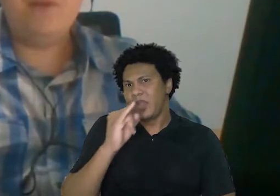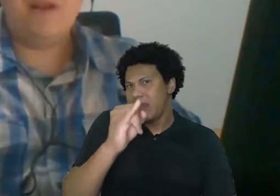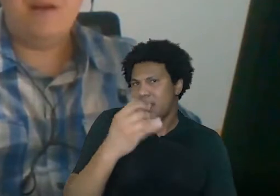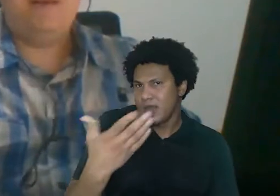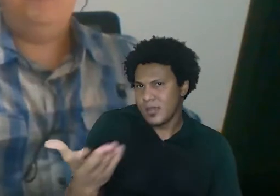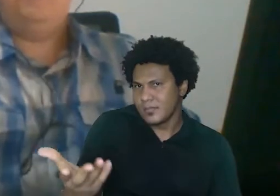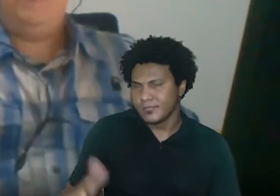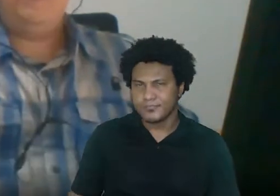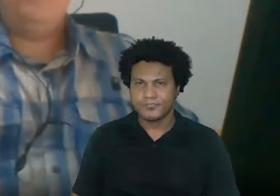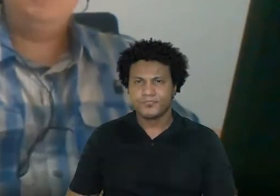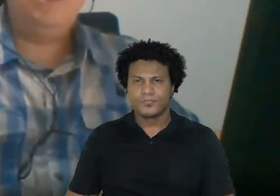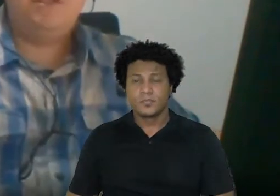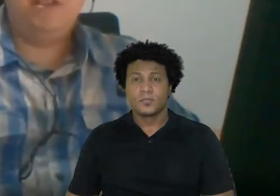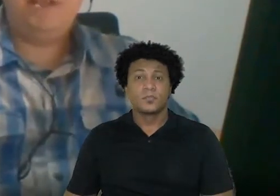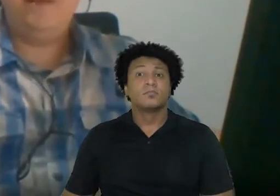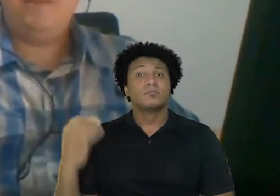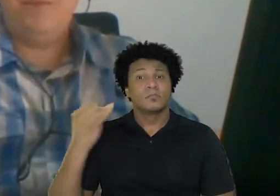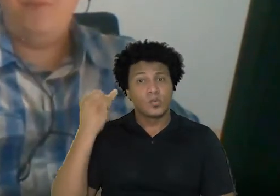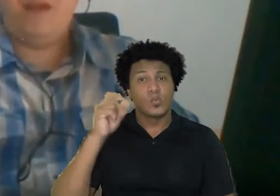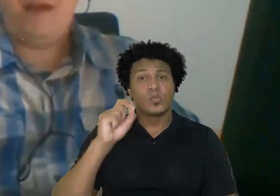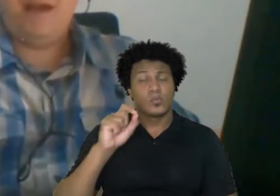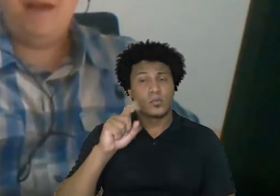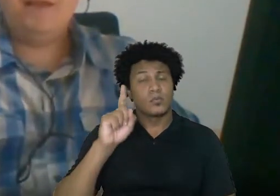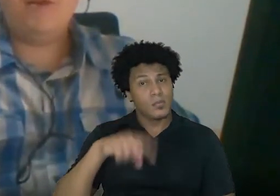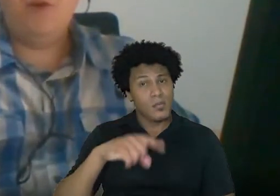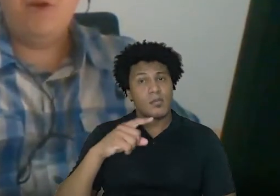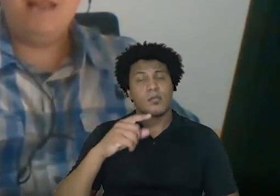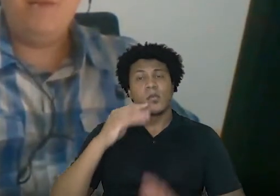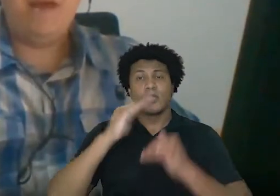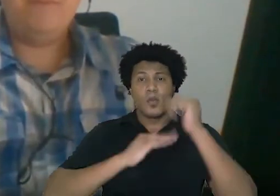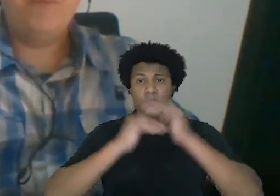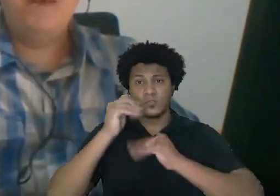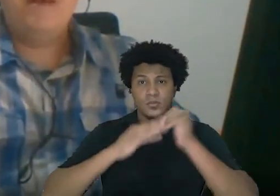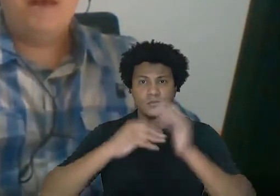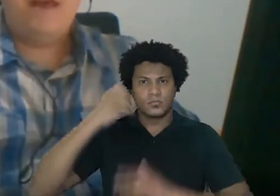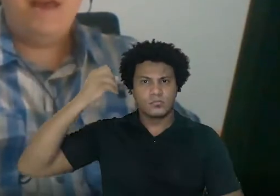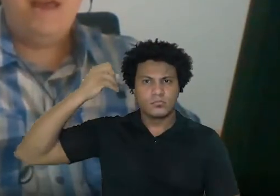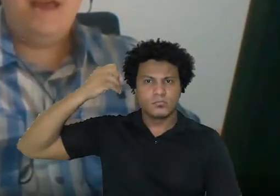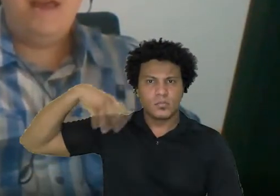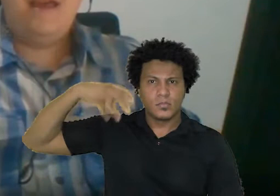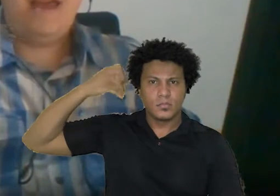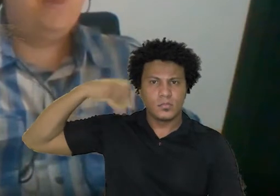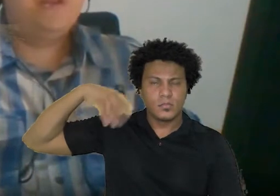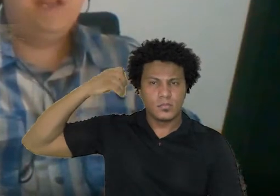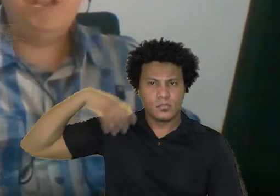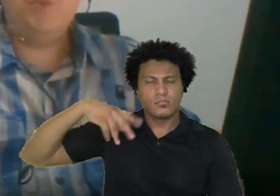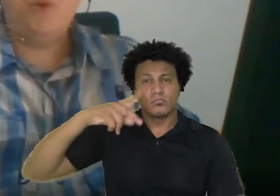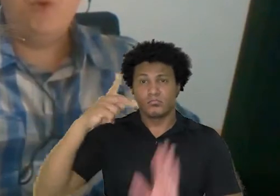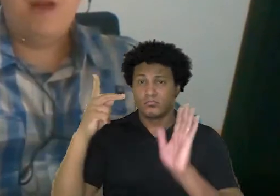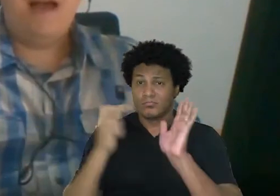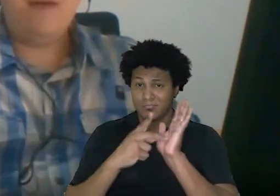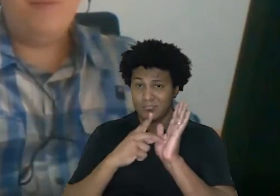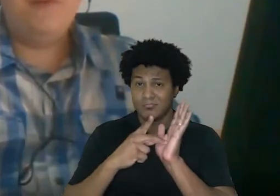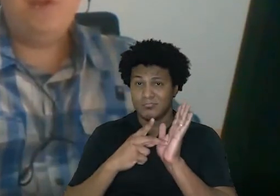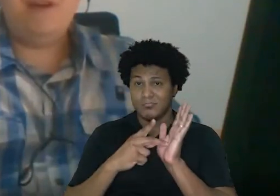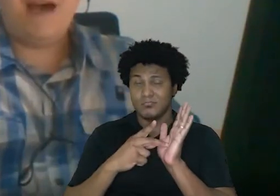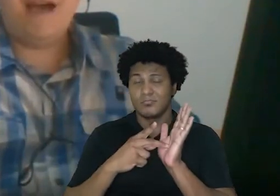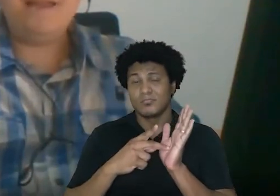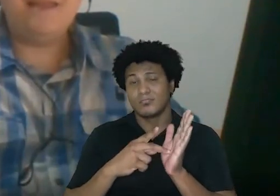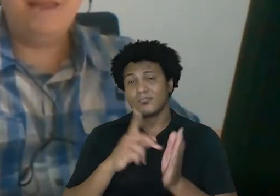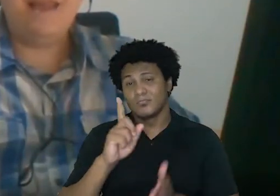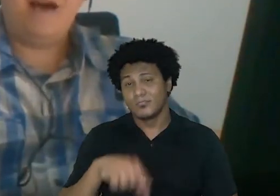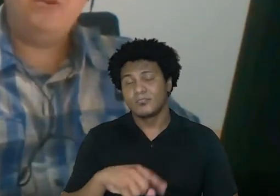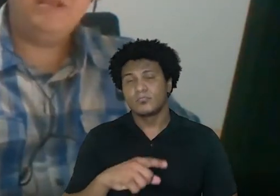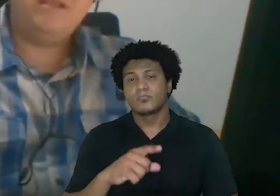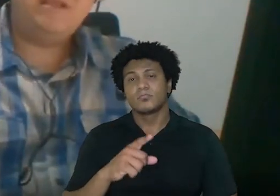é um profissional, isso é legal da gente se colocar também. É importante a gente procurar